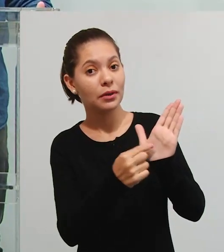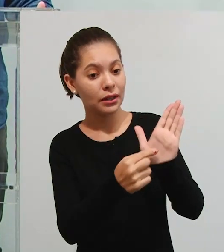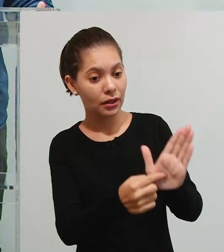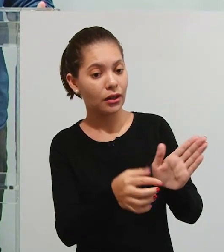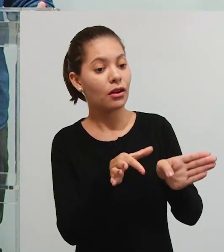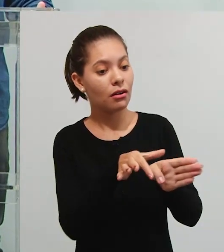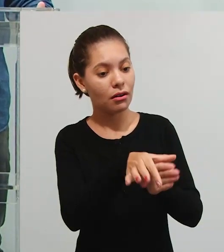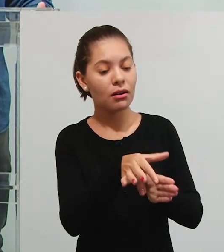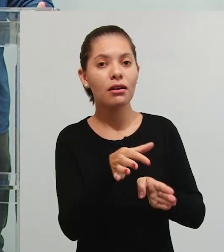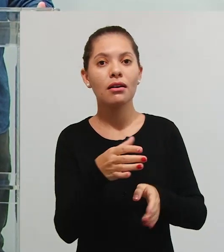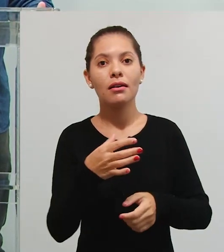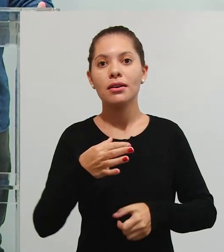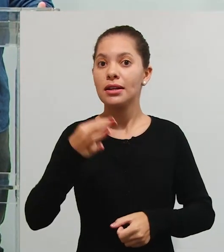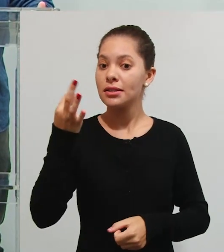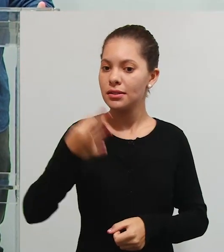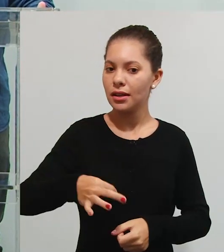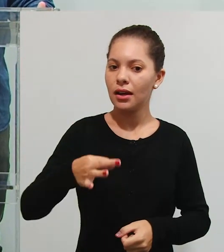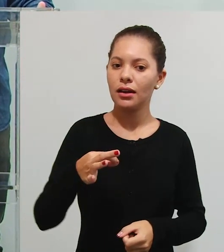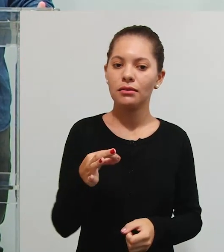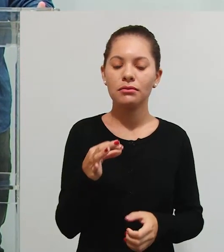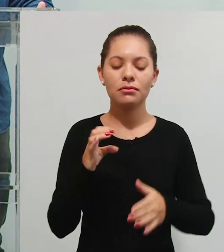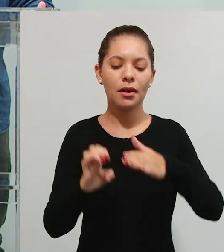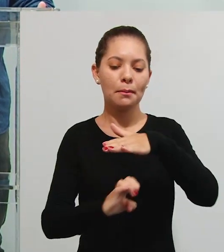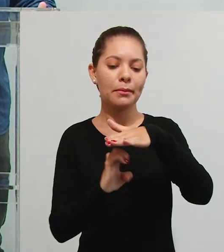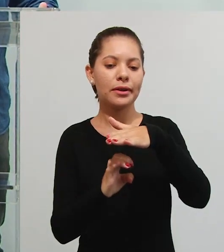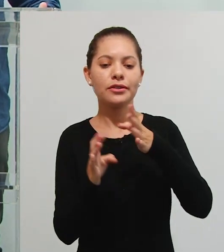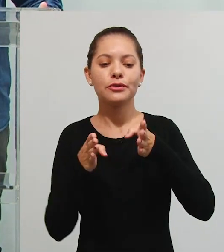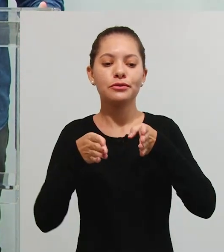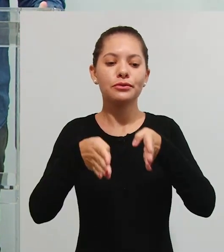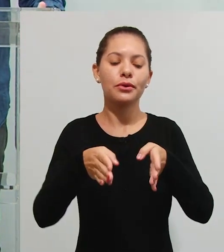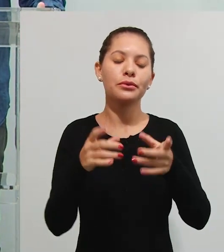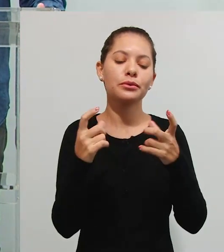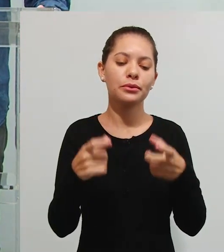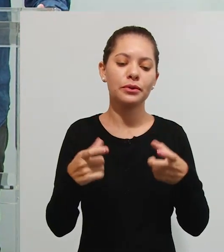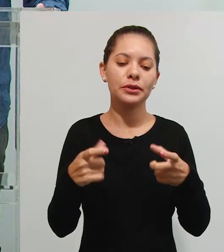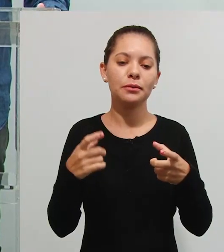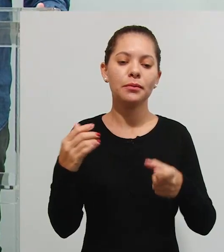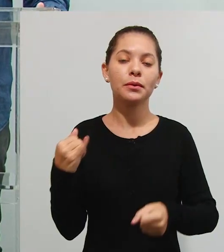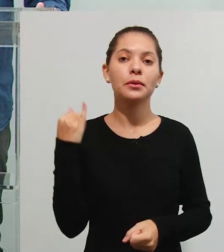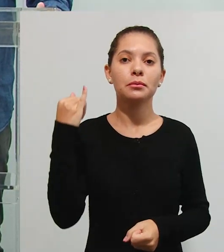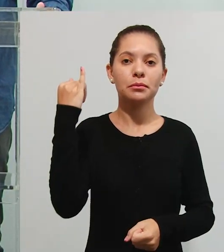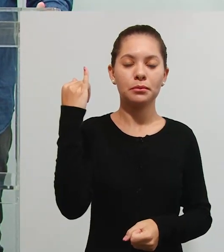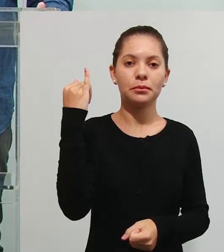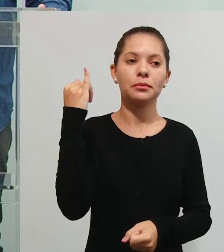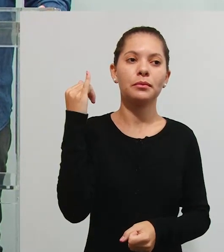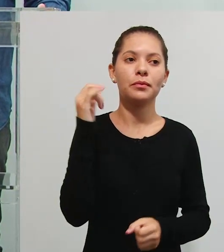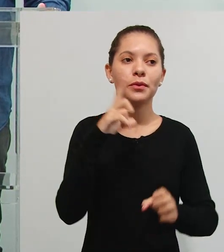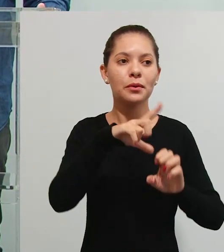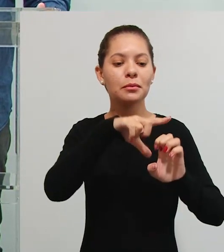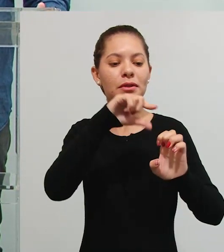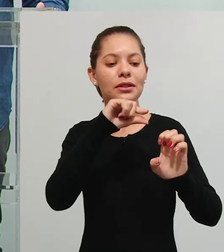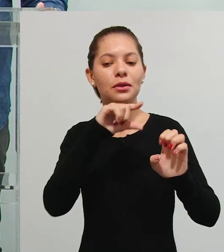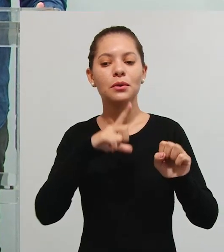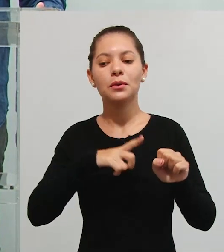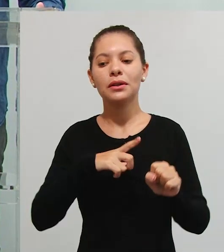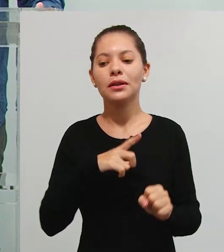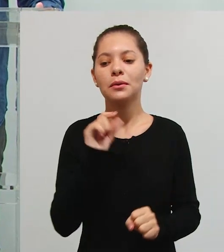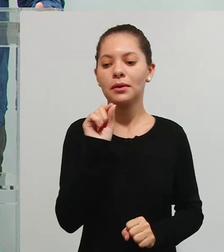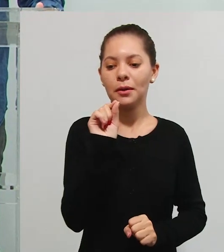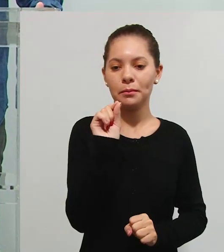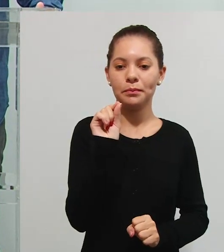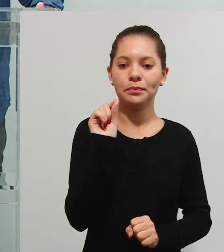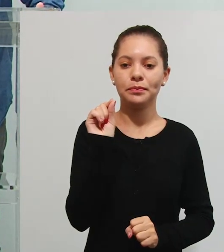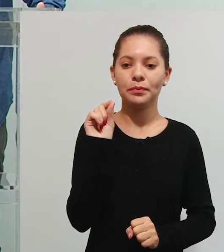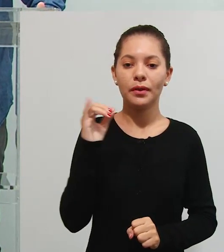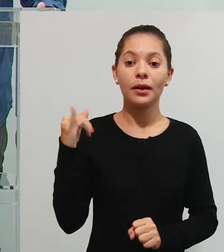direção certa, aonde a empresa, aquele negócio está indo. Então, por isso é importante que o empreendedor ele tenha aí essa noção